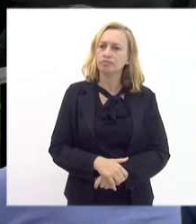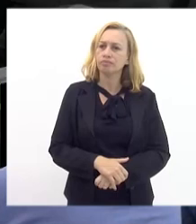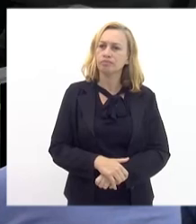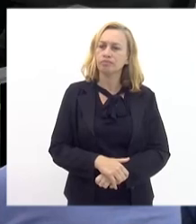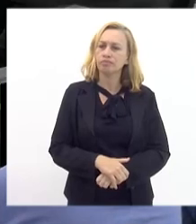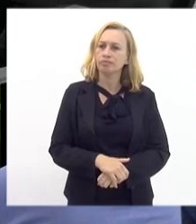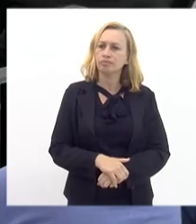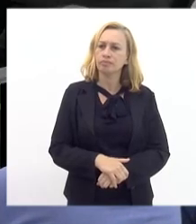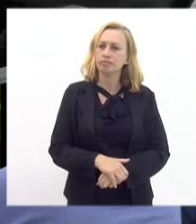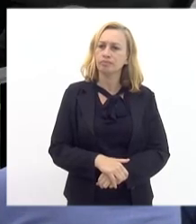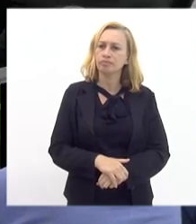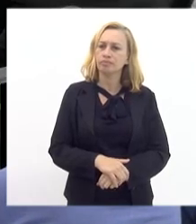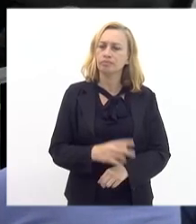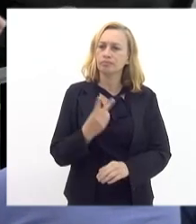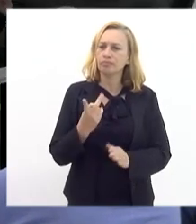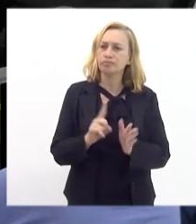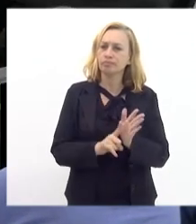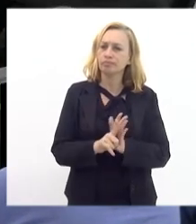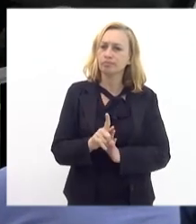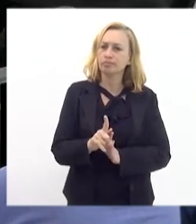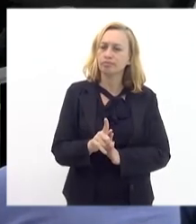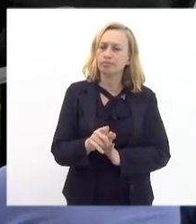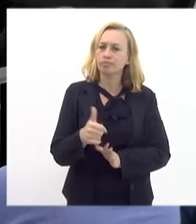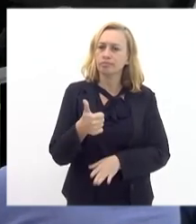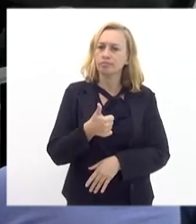é só duas questões primeira